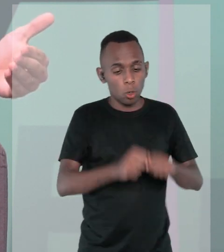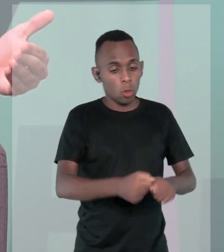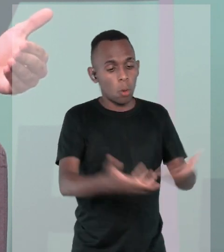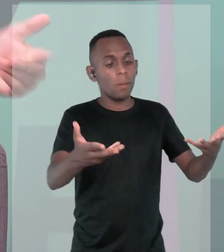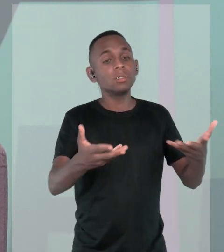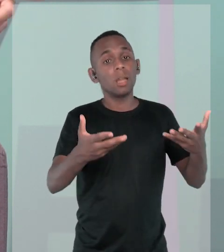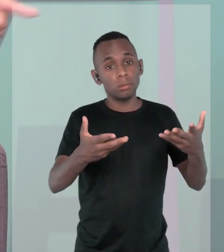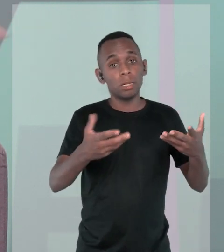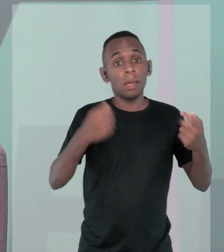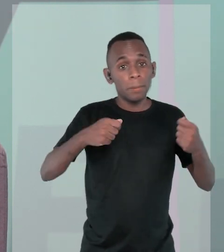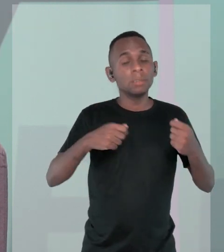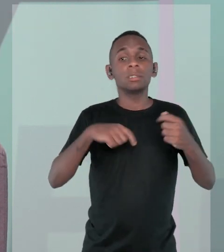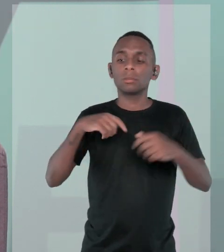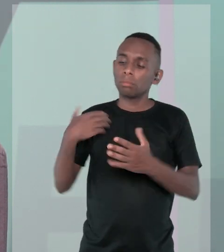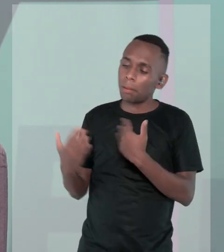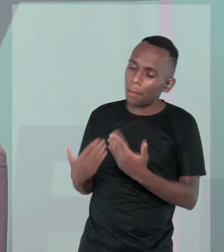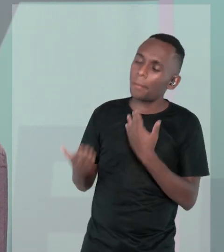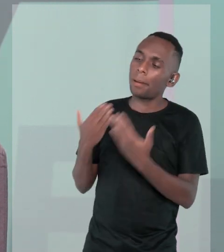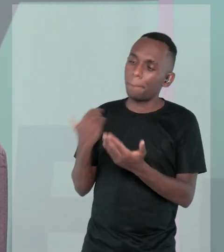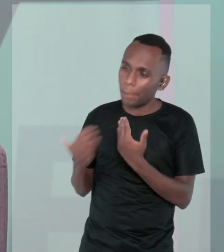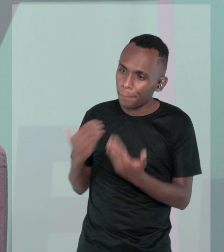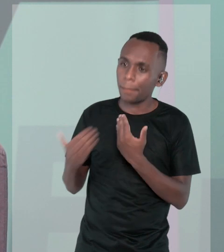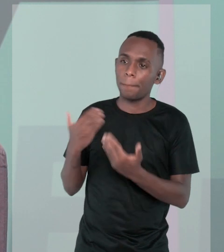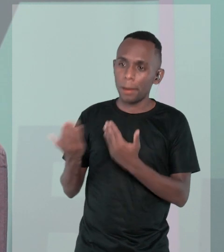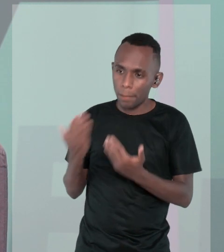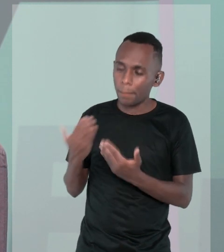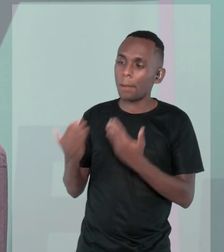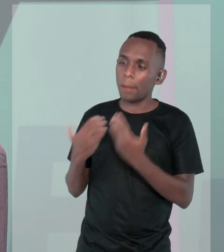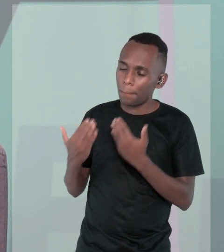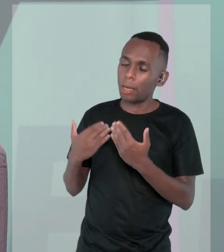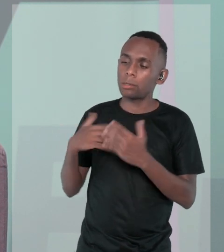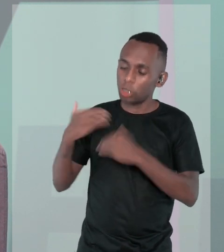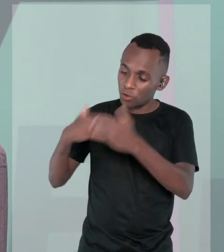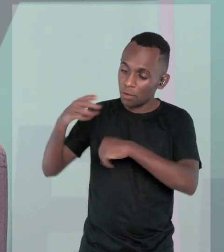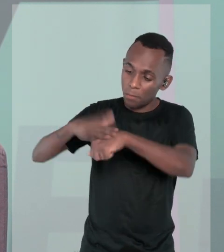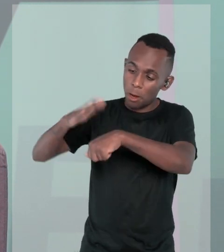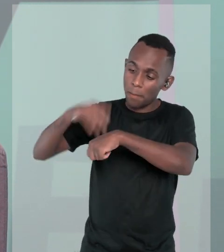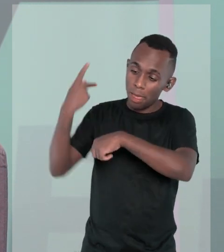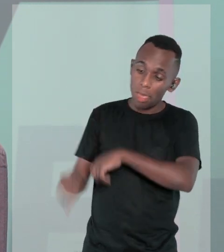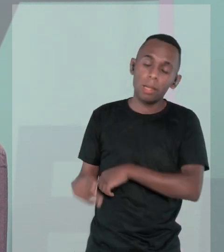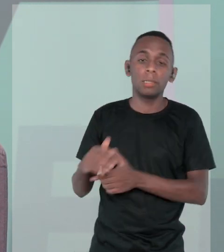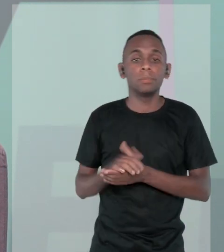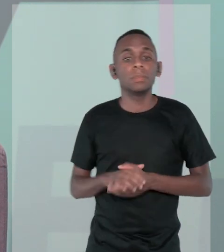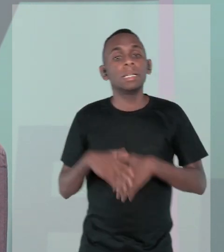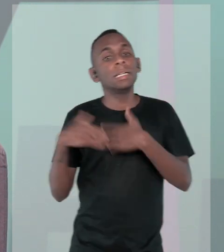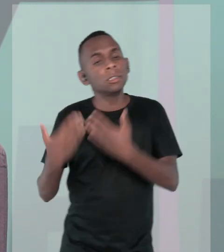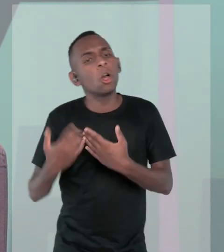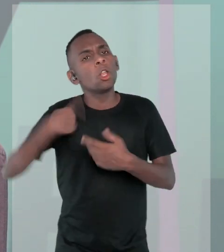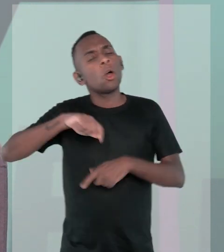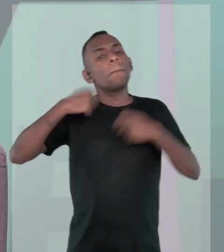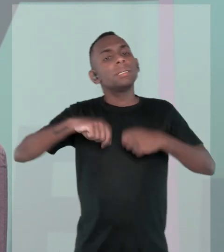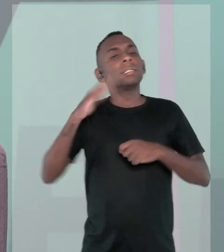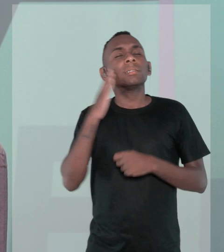equipe, precisa gastar um tempo com ele. Na verdade, é investir um tempo com essa pessoa. Então, a gente também tem que